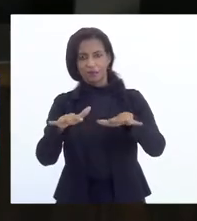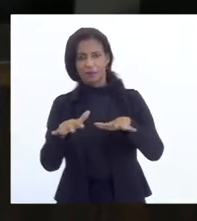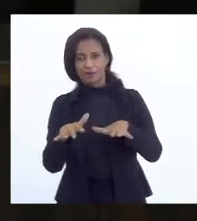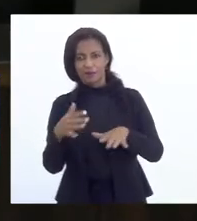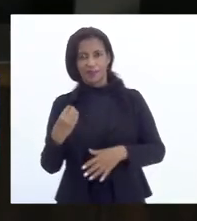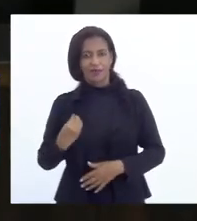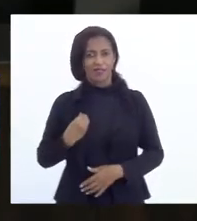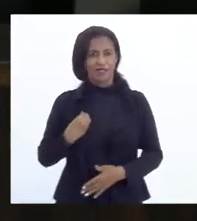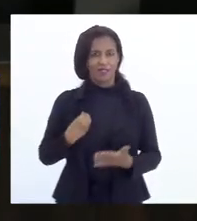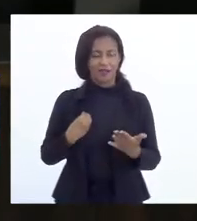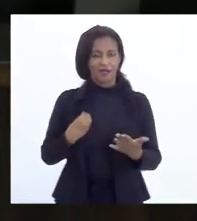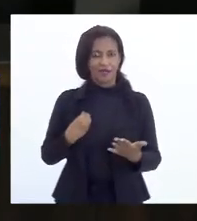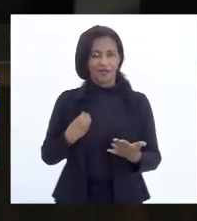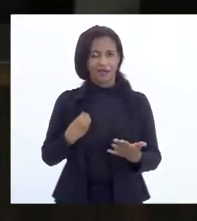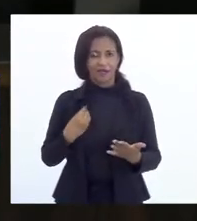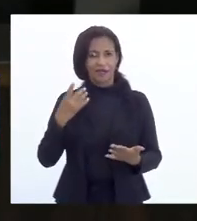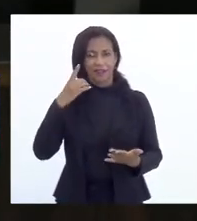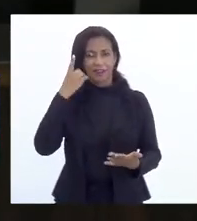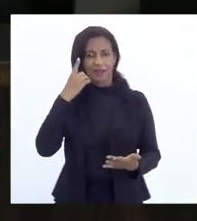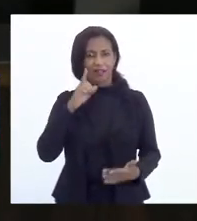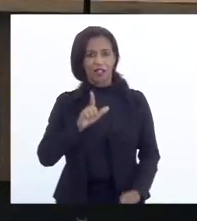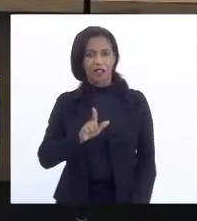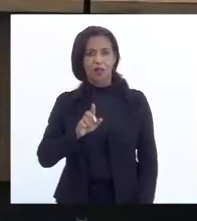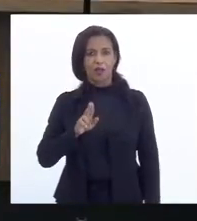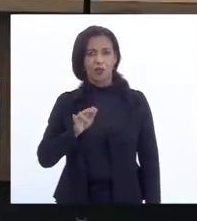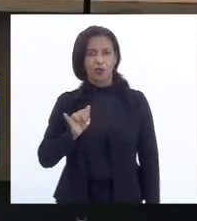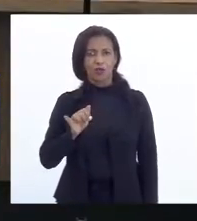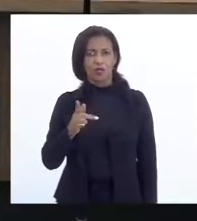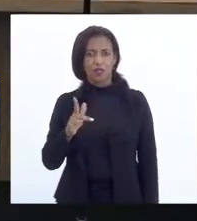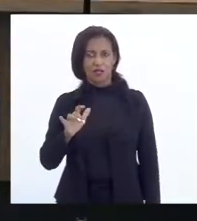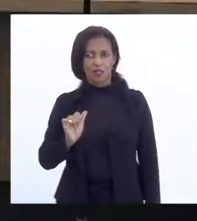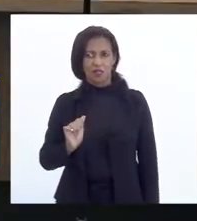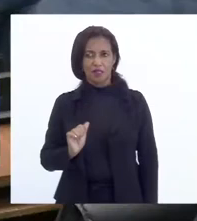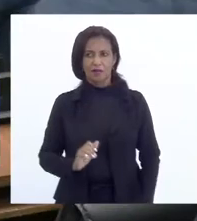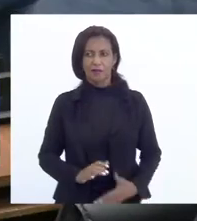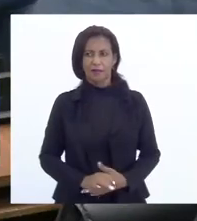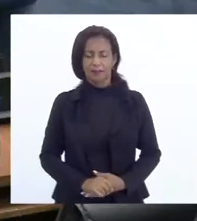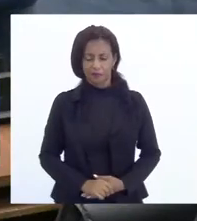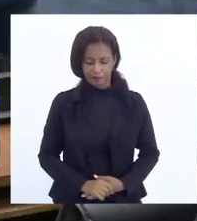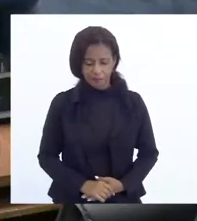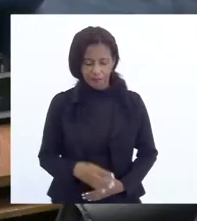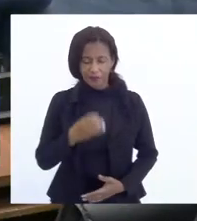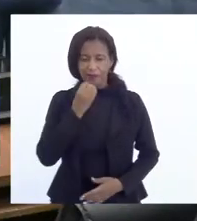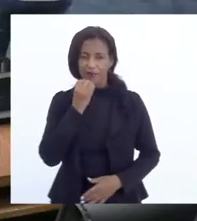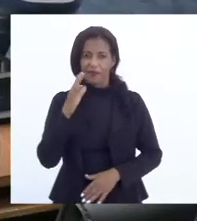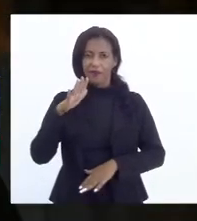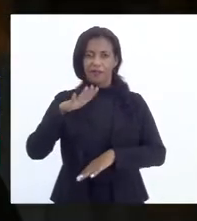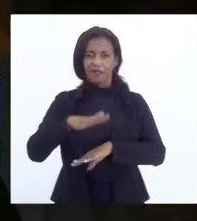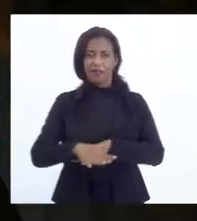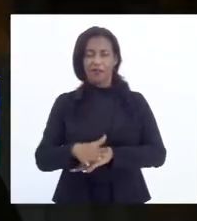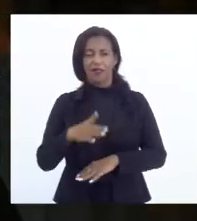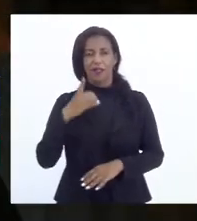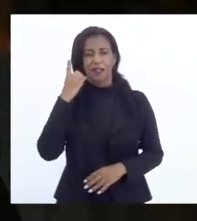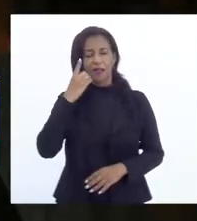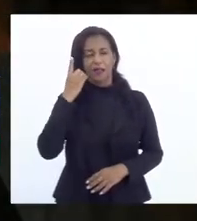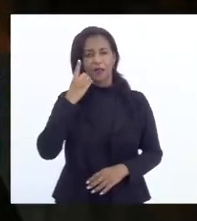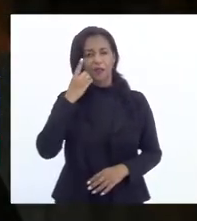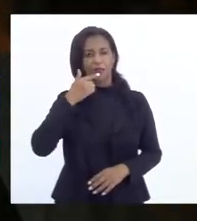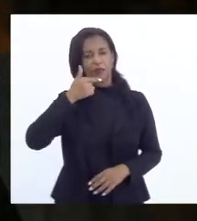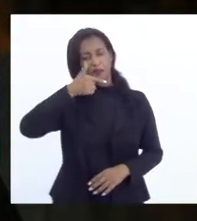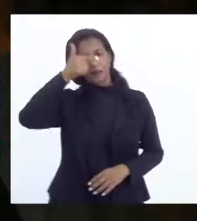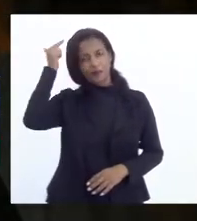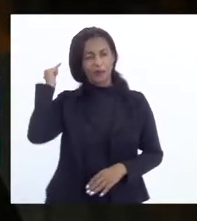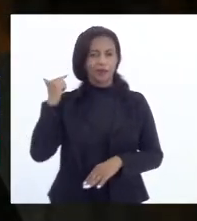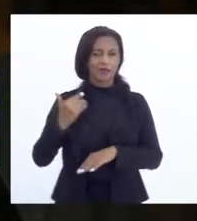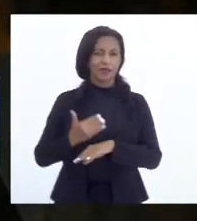a presença da deputada Lucinha. Por favor. Boa tarde, deputado Luiz Paulo, presidente em exercício